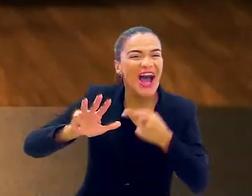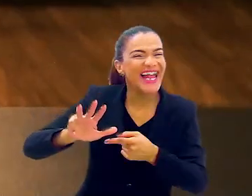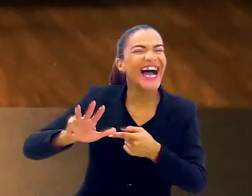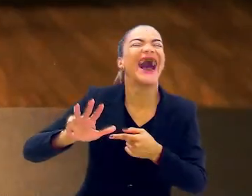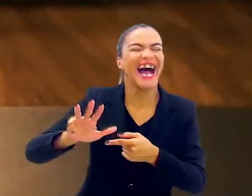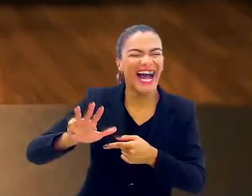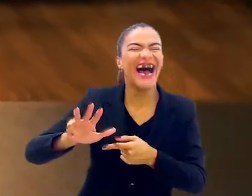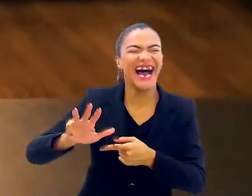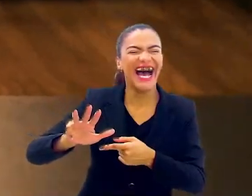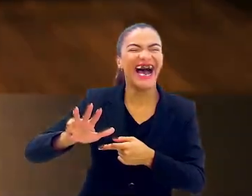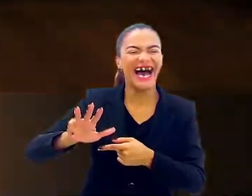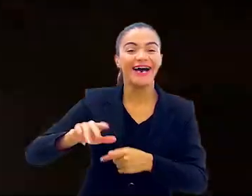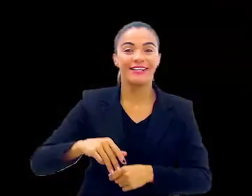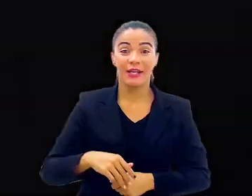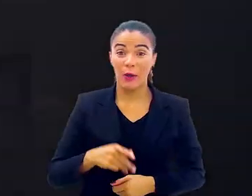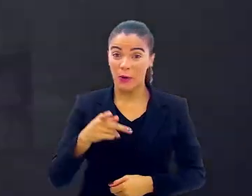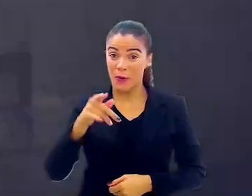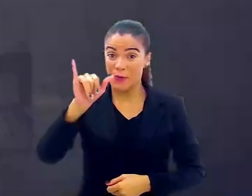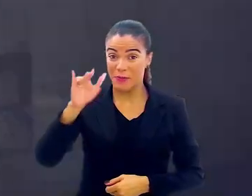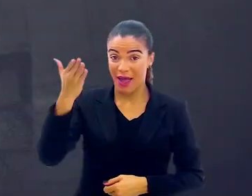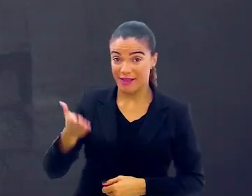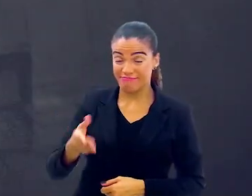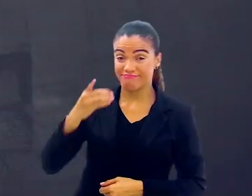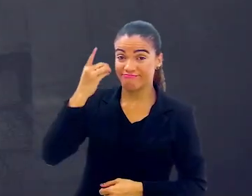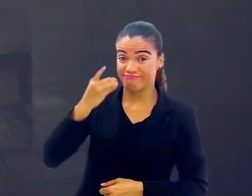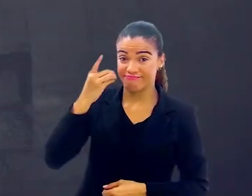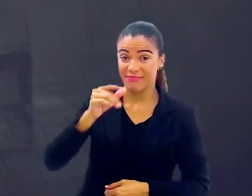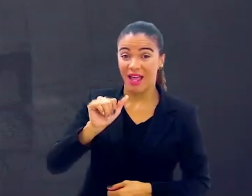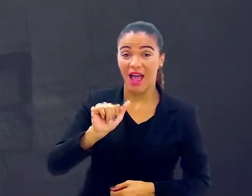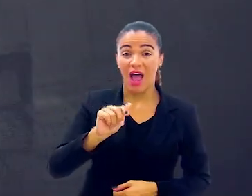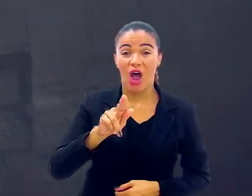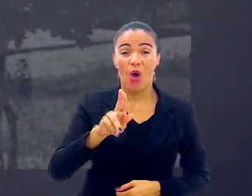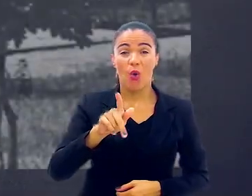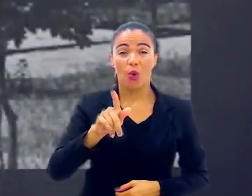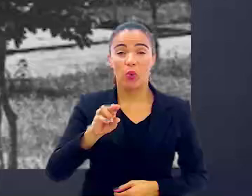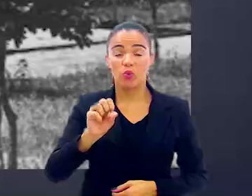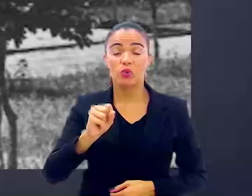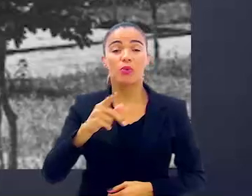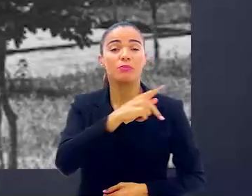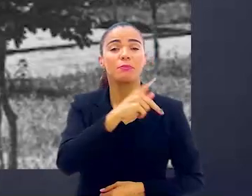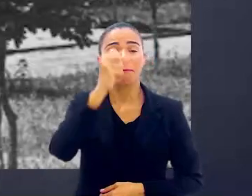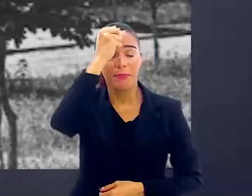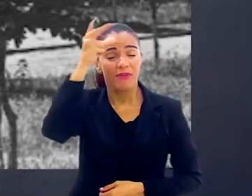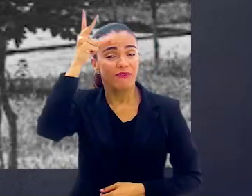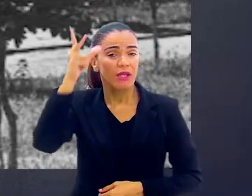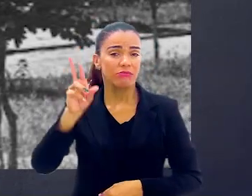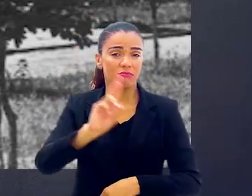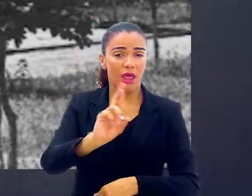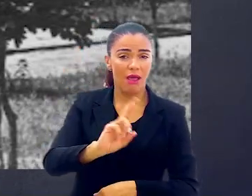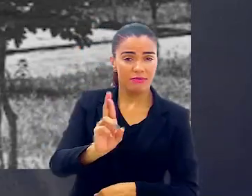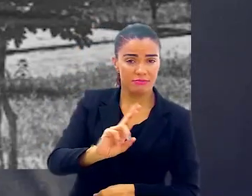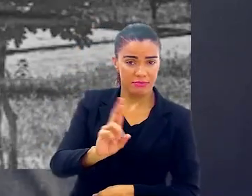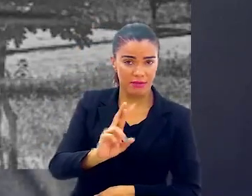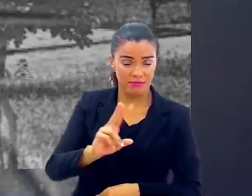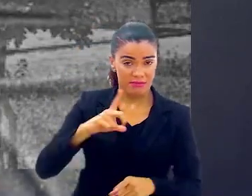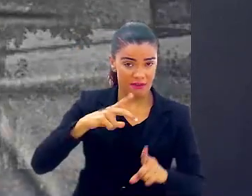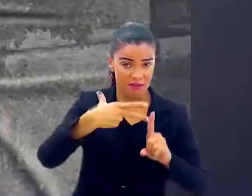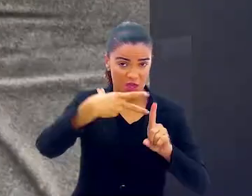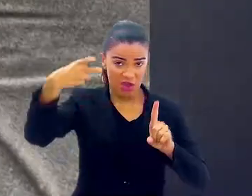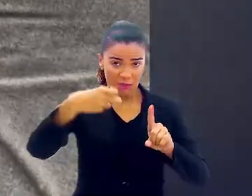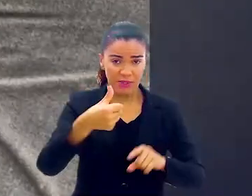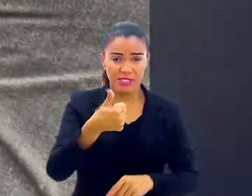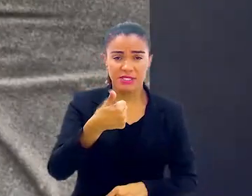Lula. O pai do deputado Augusto Pinheiro de Carvalho, prefeito de Resende, quando teve o golpe